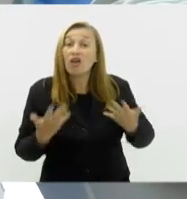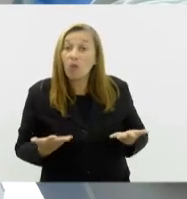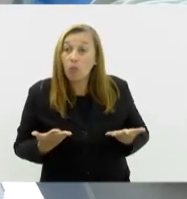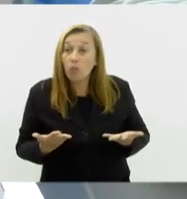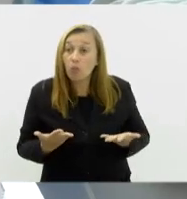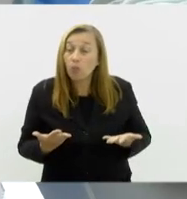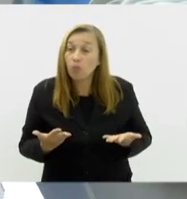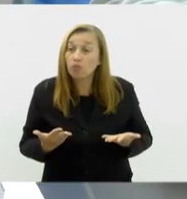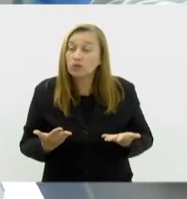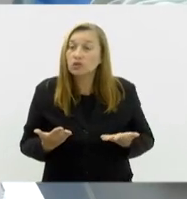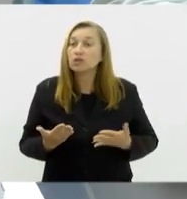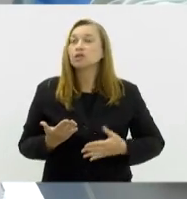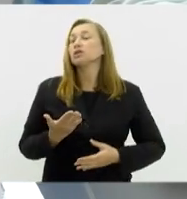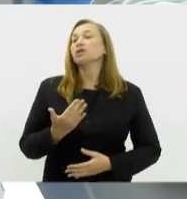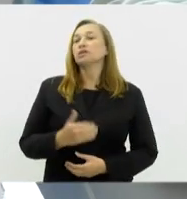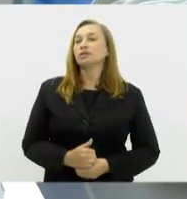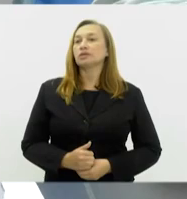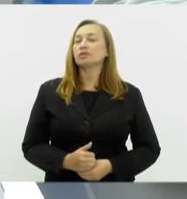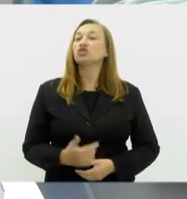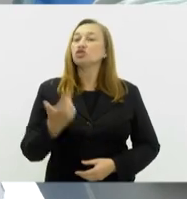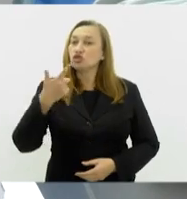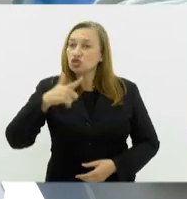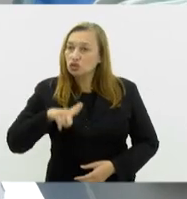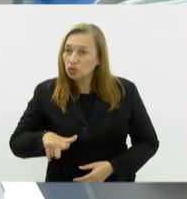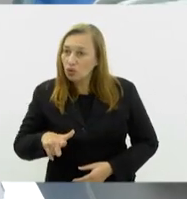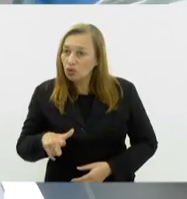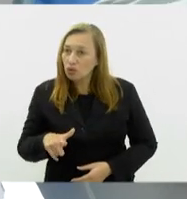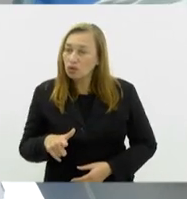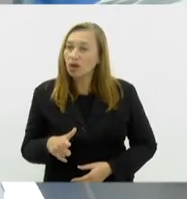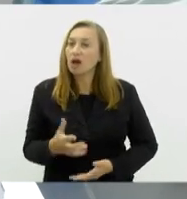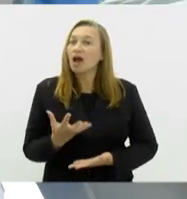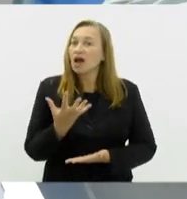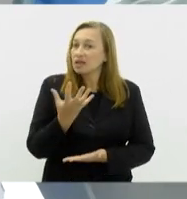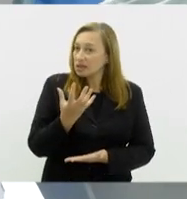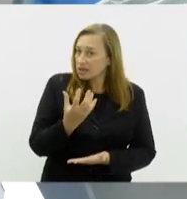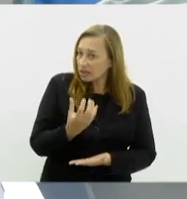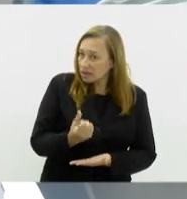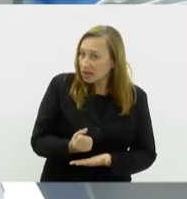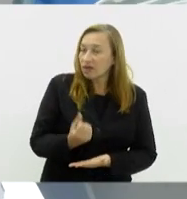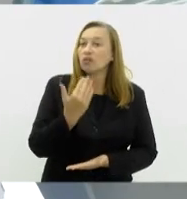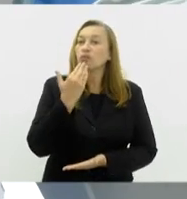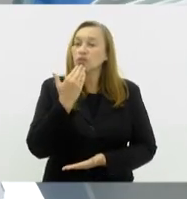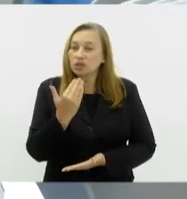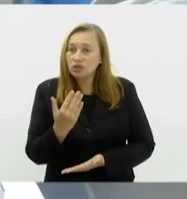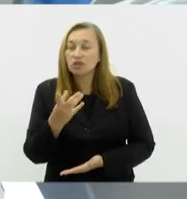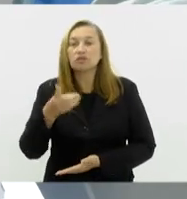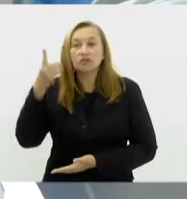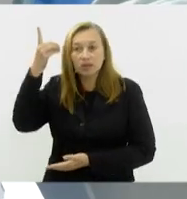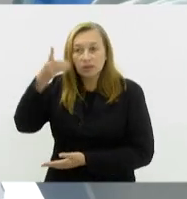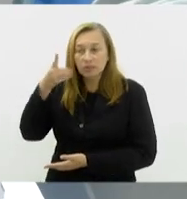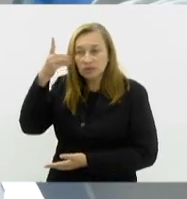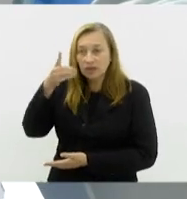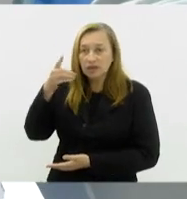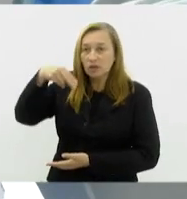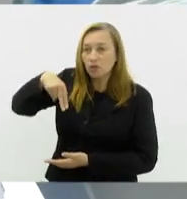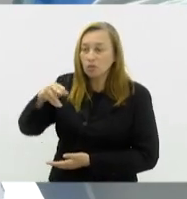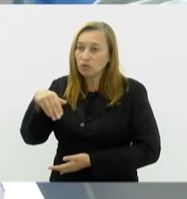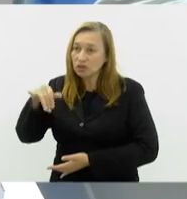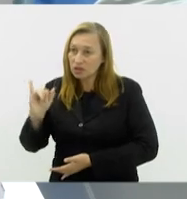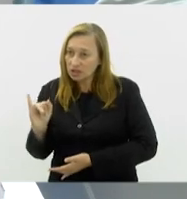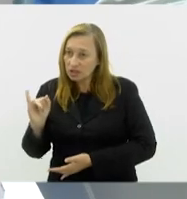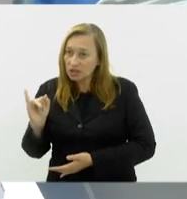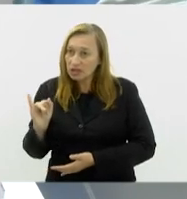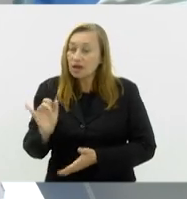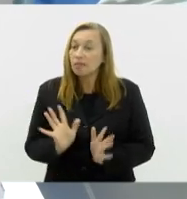então sugestão de novo acat armos a sugestão do deputado munir para a